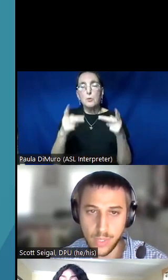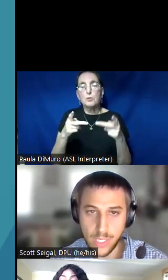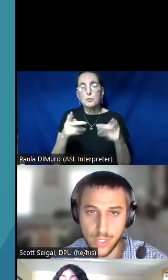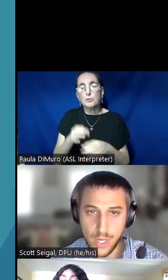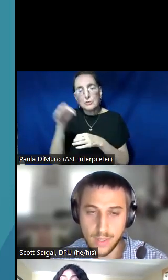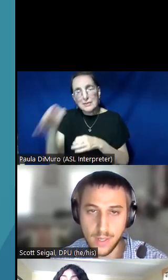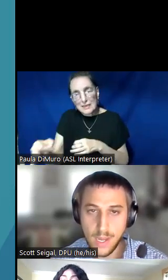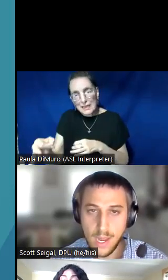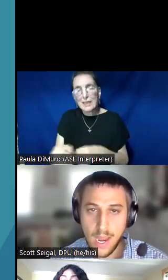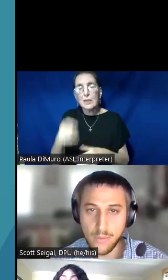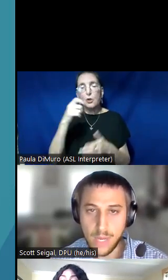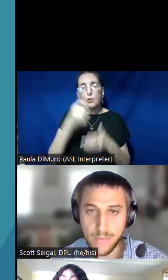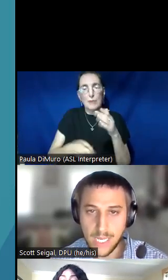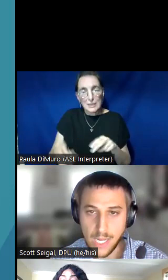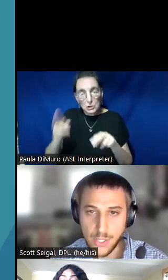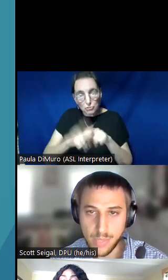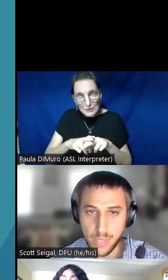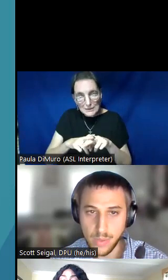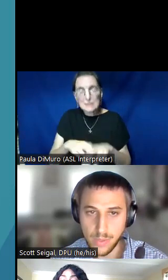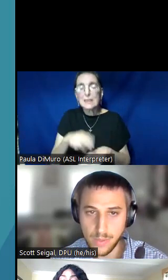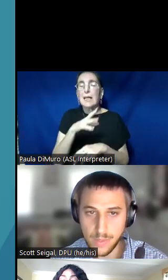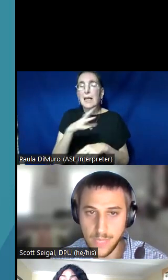propósitos ou propostas